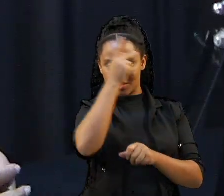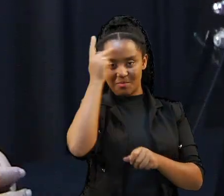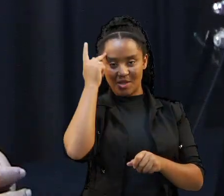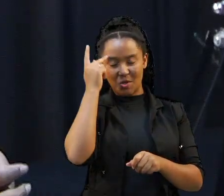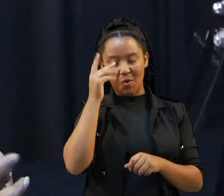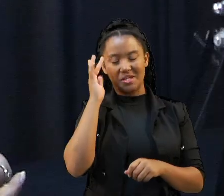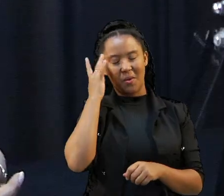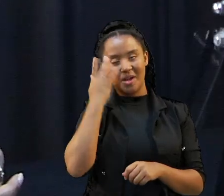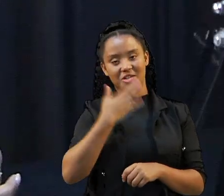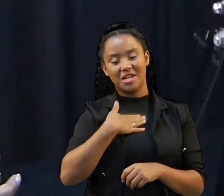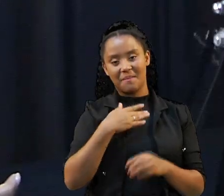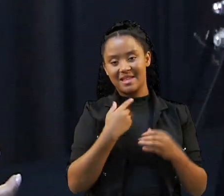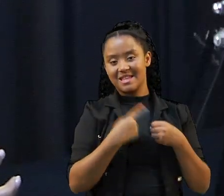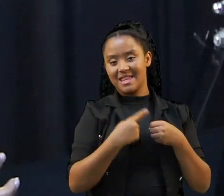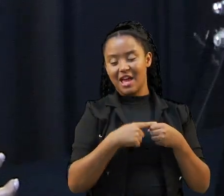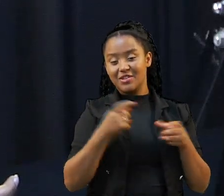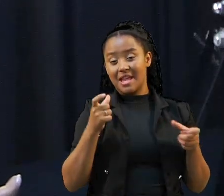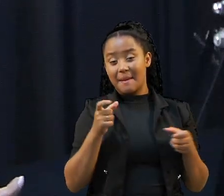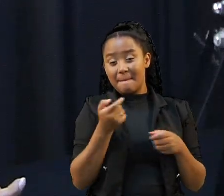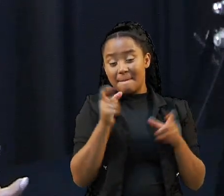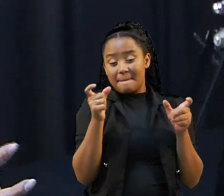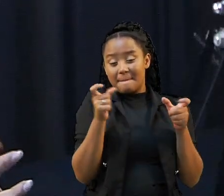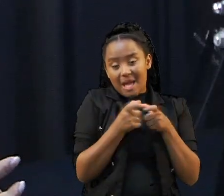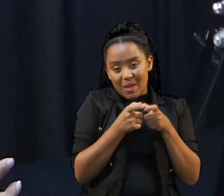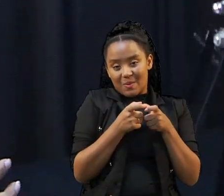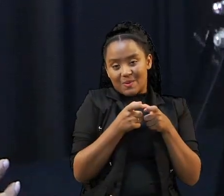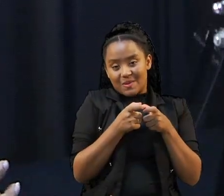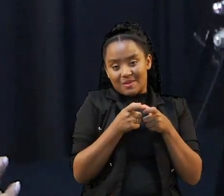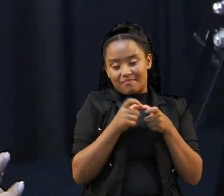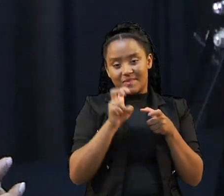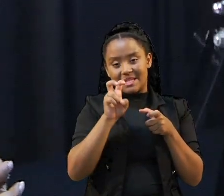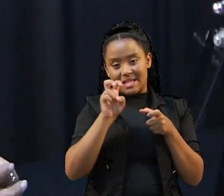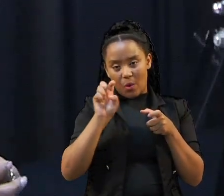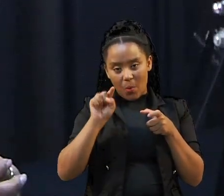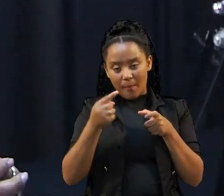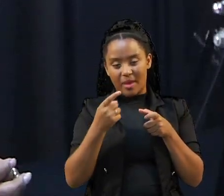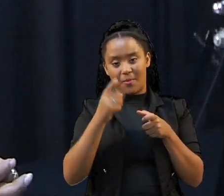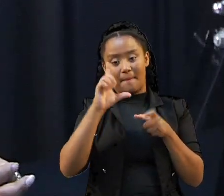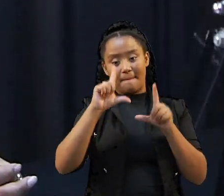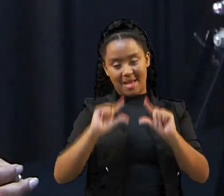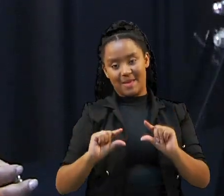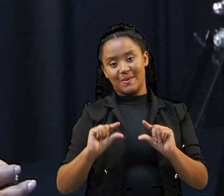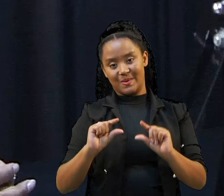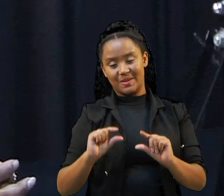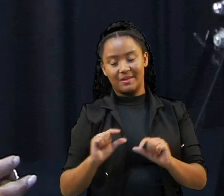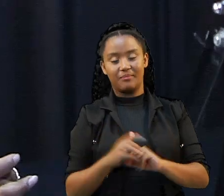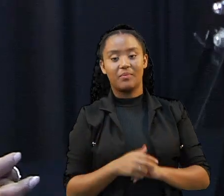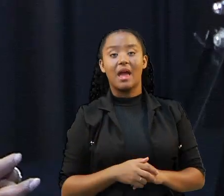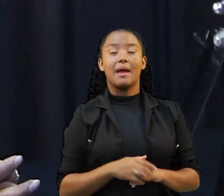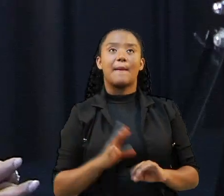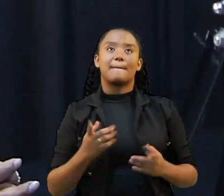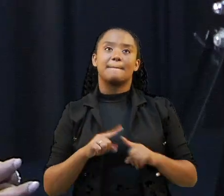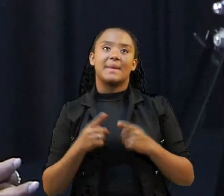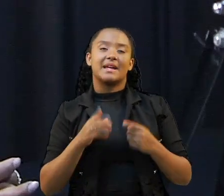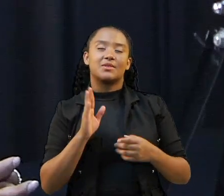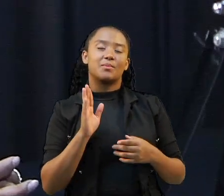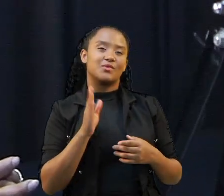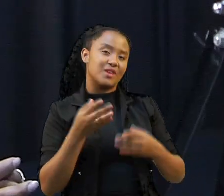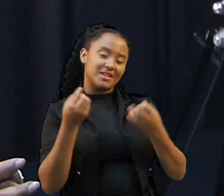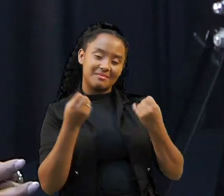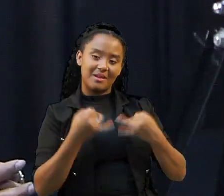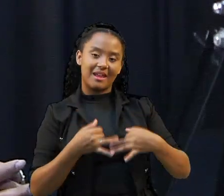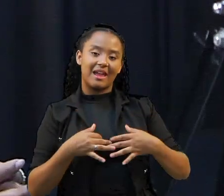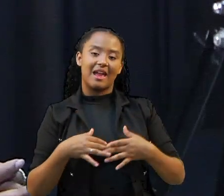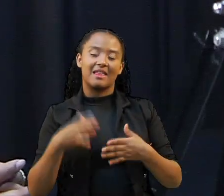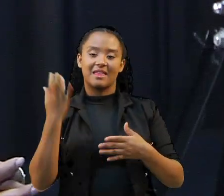tipo, como eu falei, eu brincava muito nos igarapés, a gente brincava na rua, a gente brincava, tinha algumas